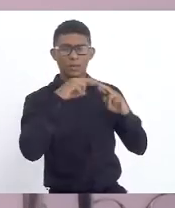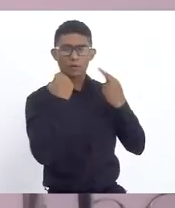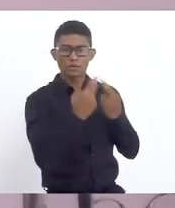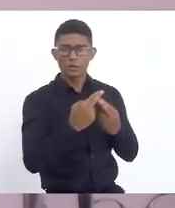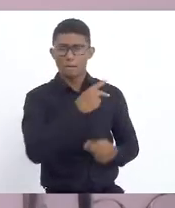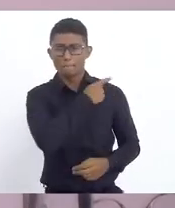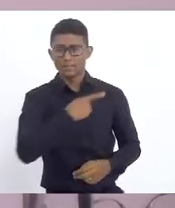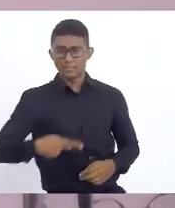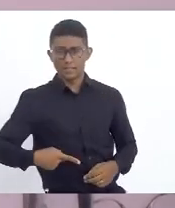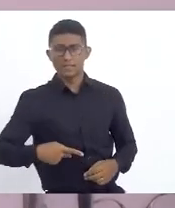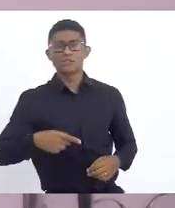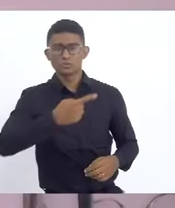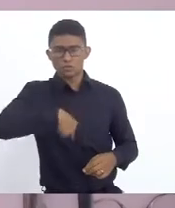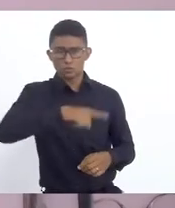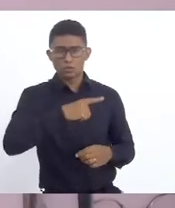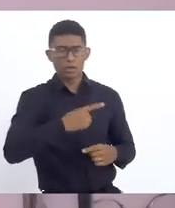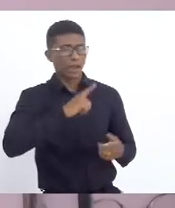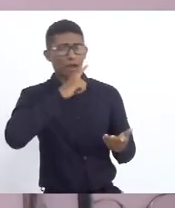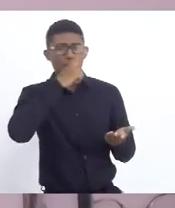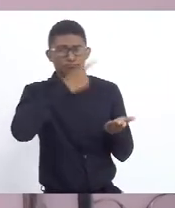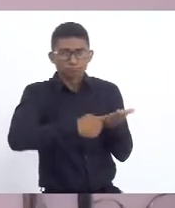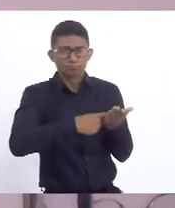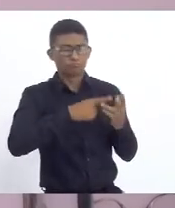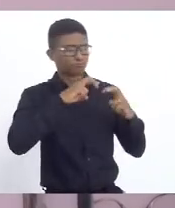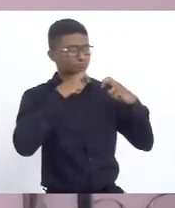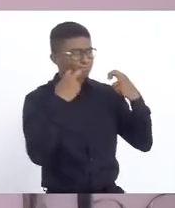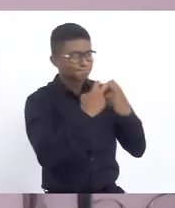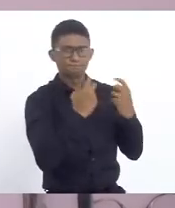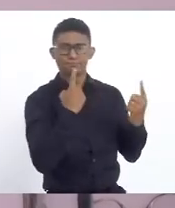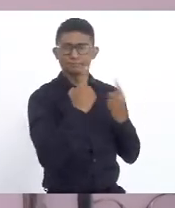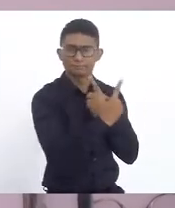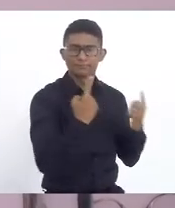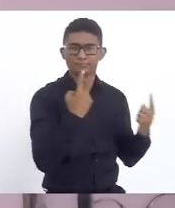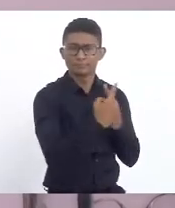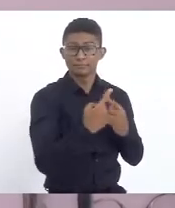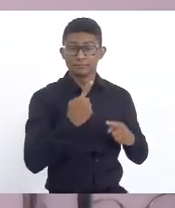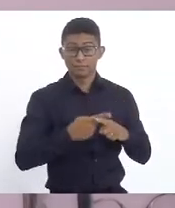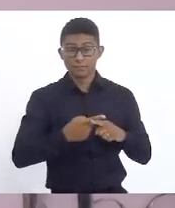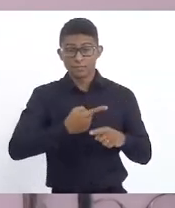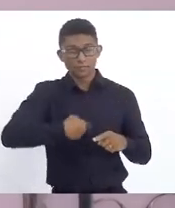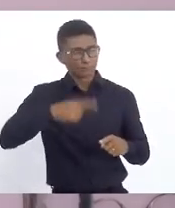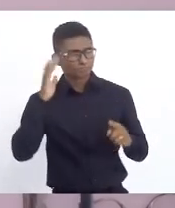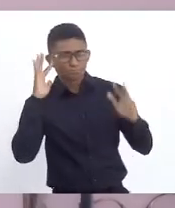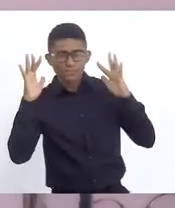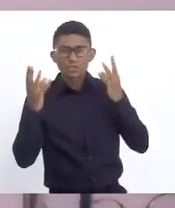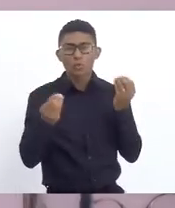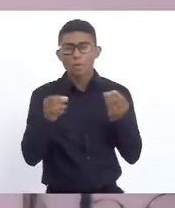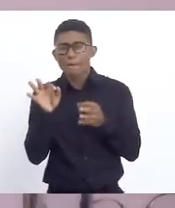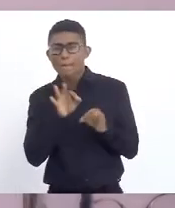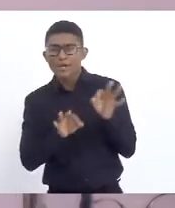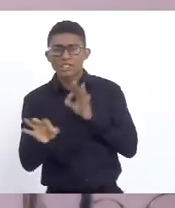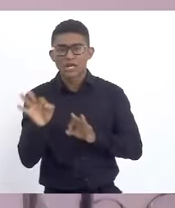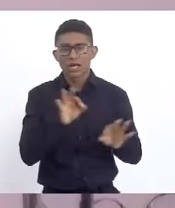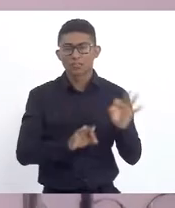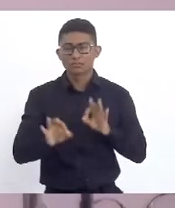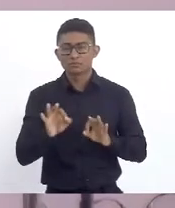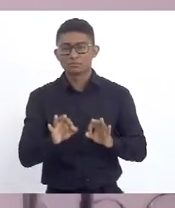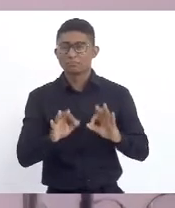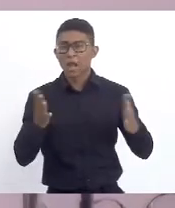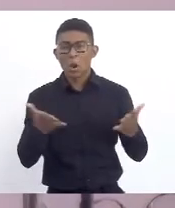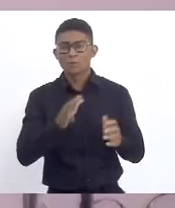tínhamos uma visão crítica em relação ao projeto então apresentado. Só